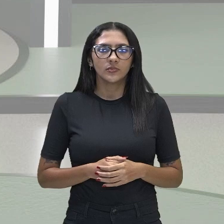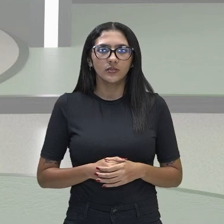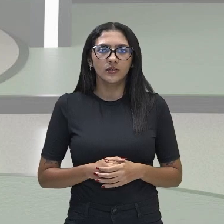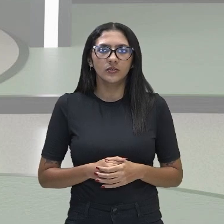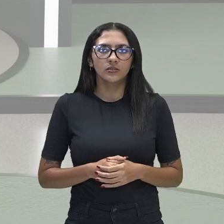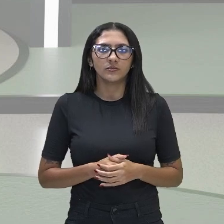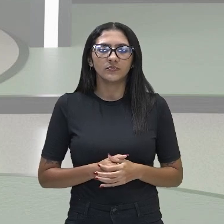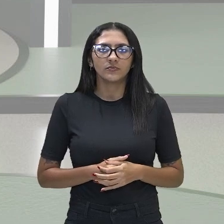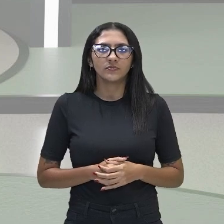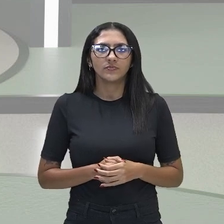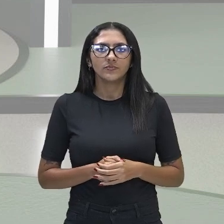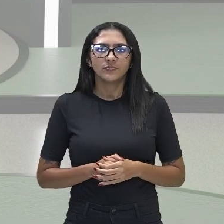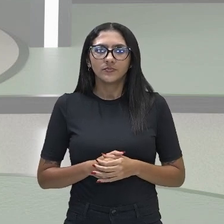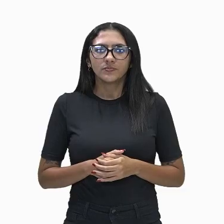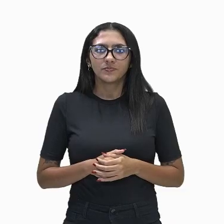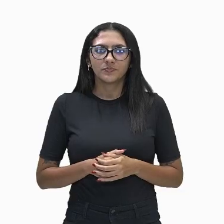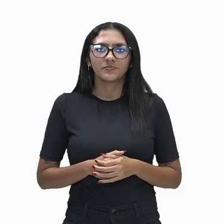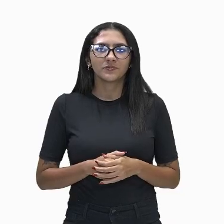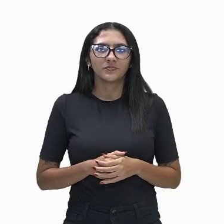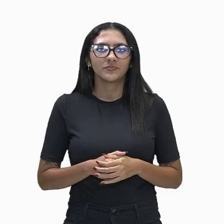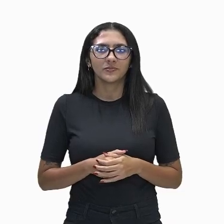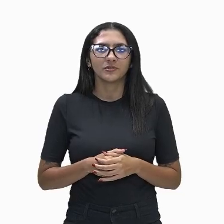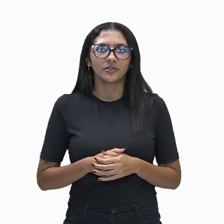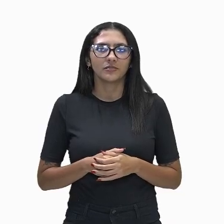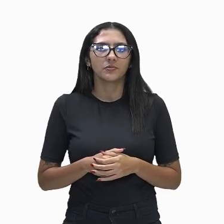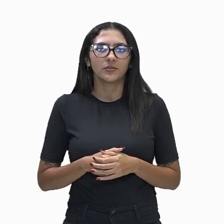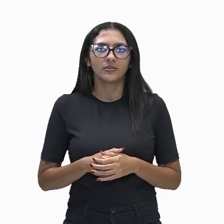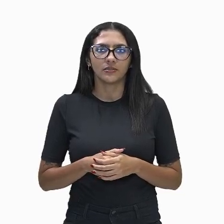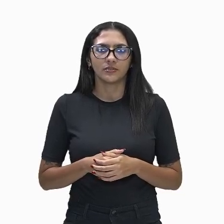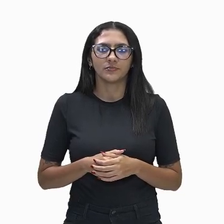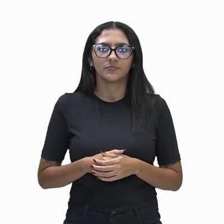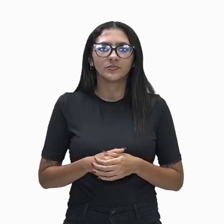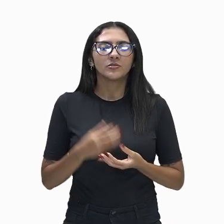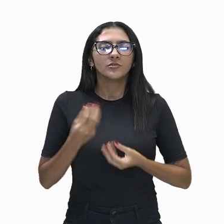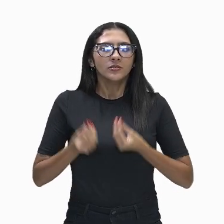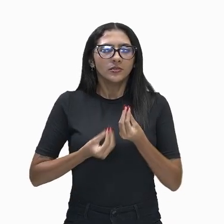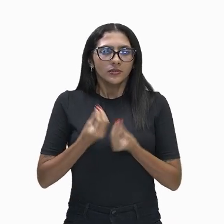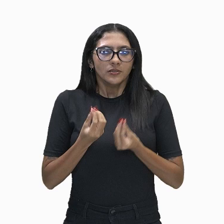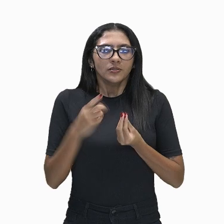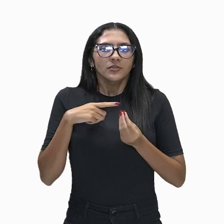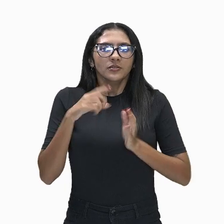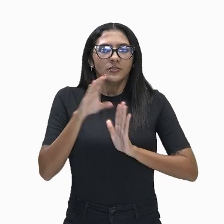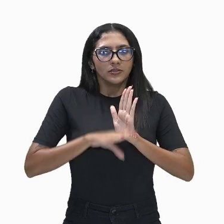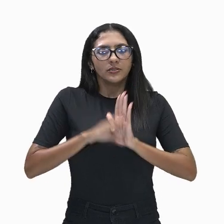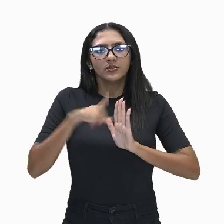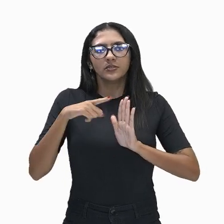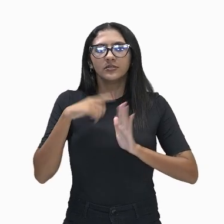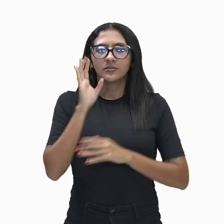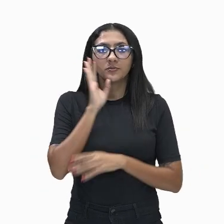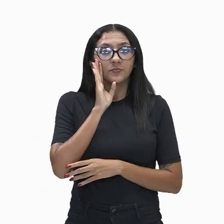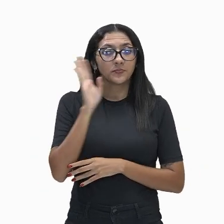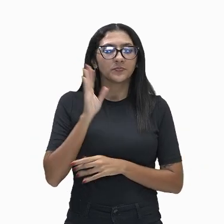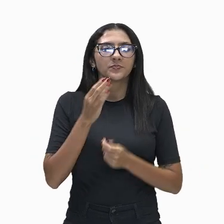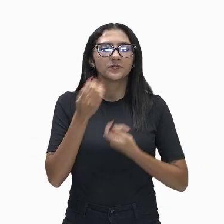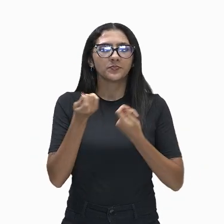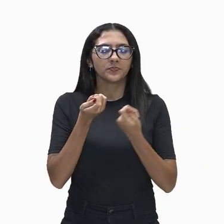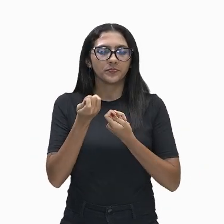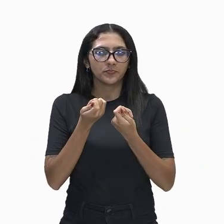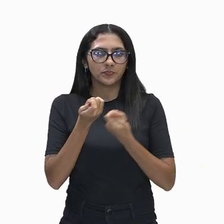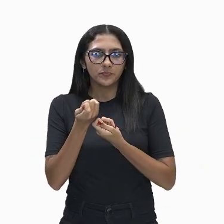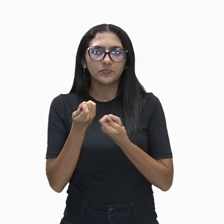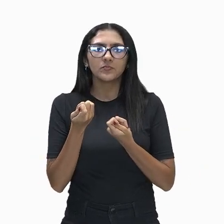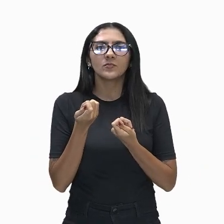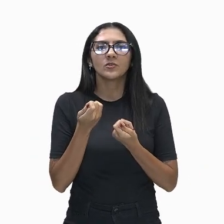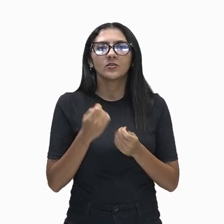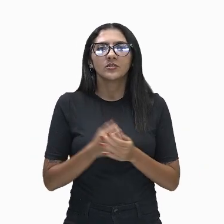como funciona o nosso sistema excretor? Trata-se do principal responsável pelo